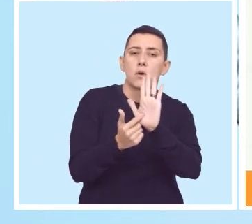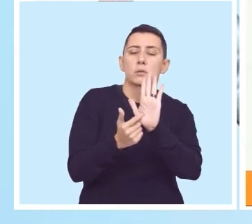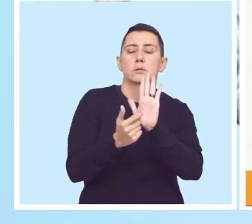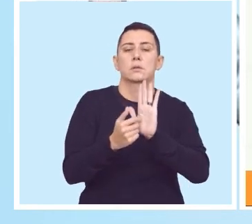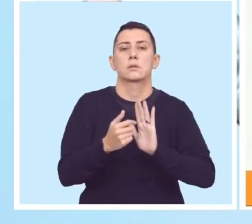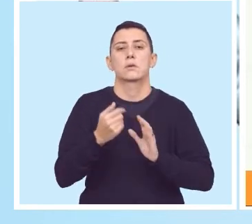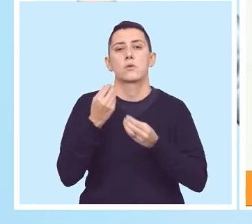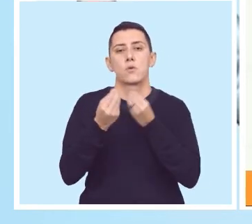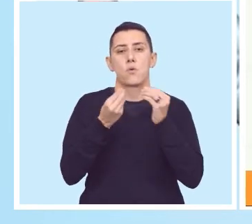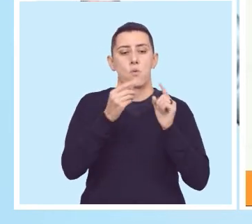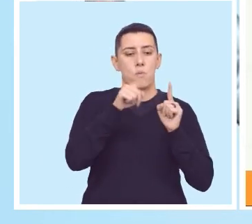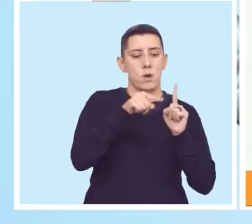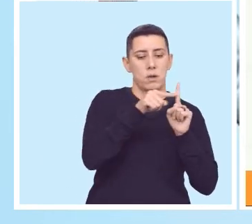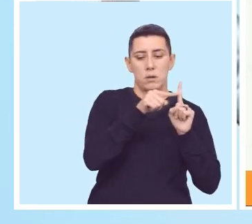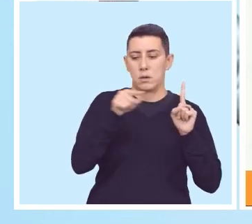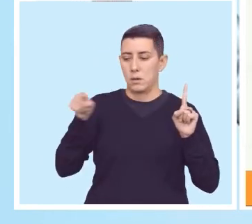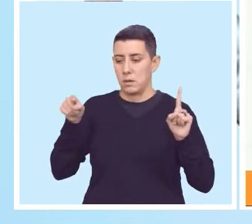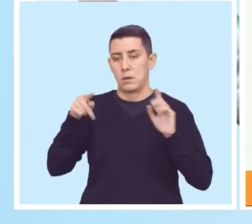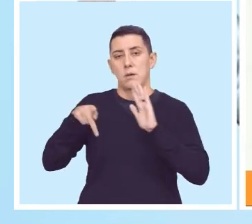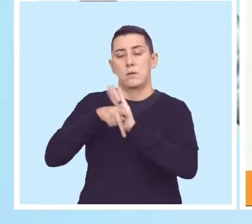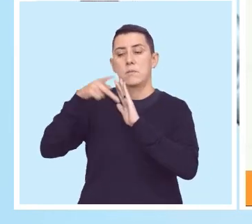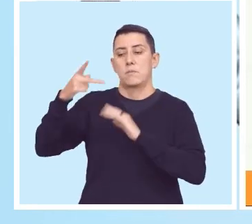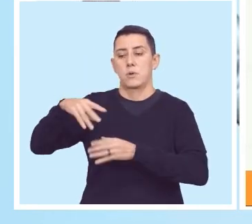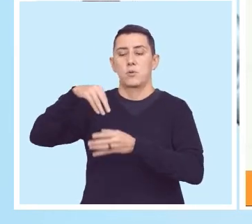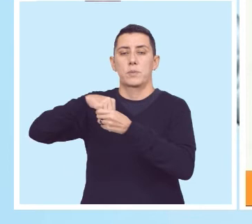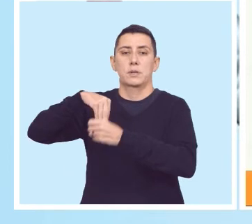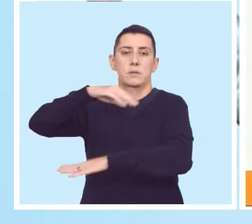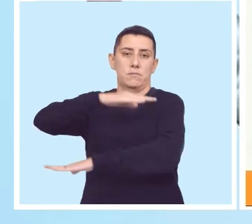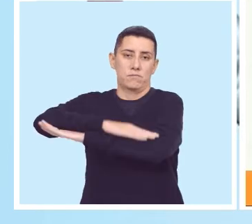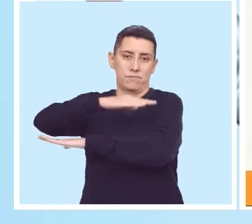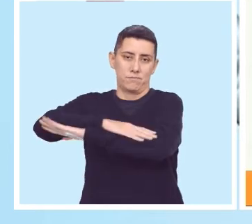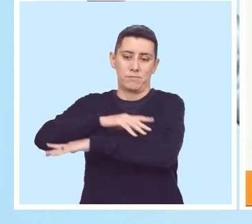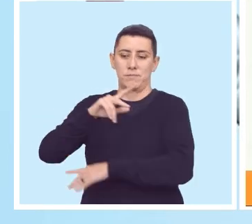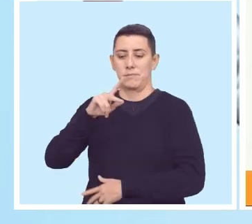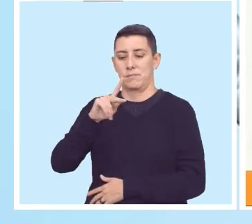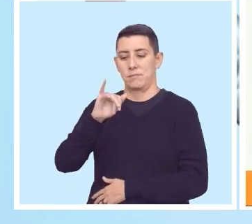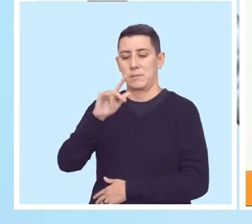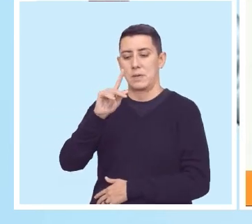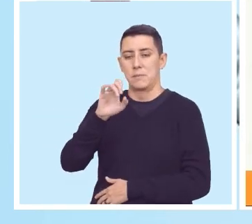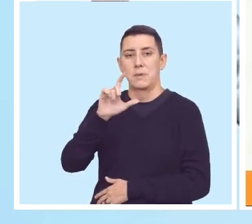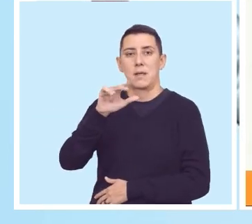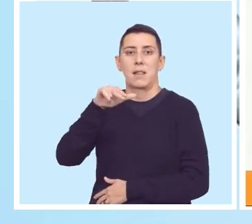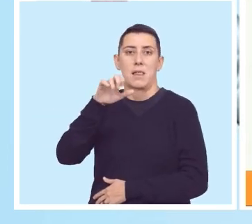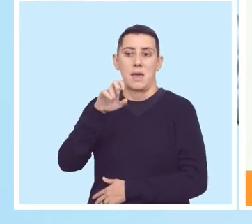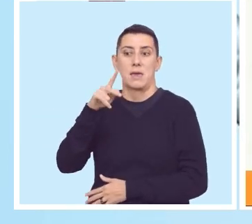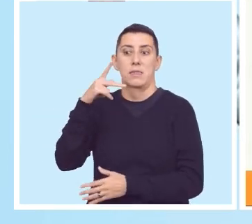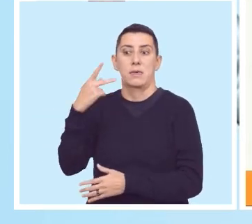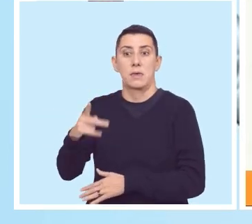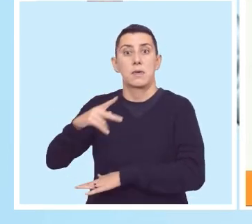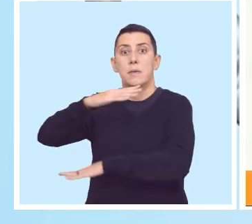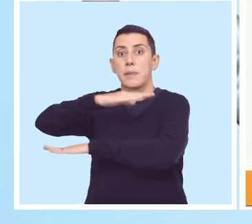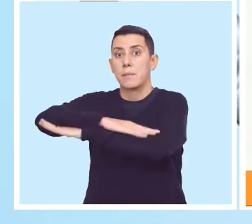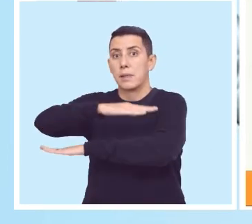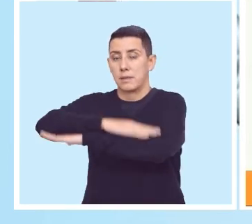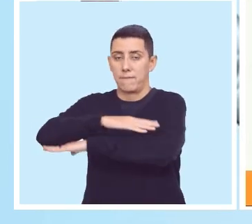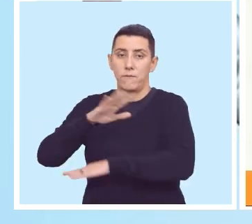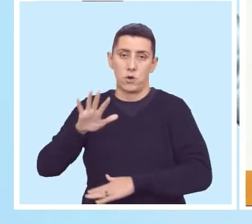o pipeline da plataforma Curupira, que fornece suporte à detecção e à quantificação de lixo.